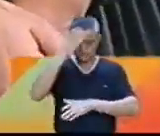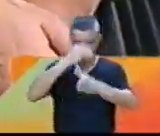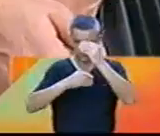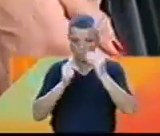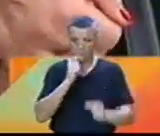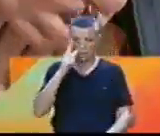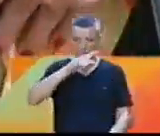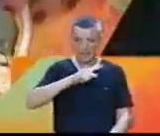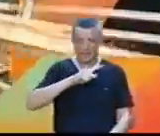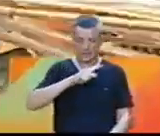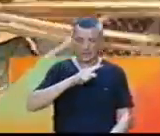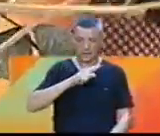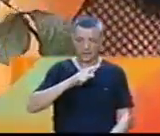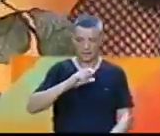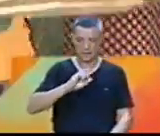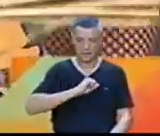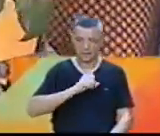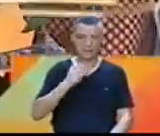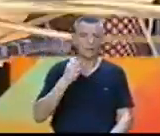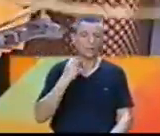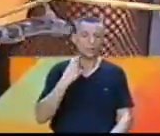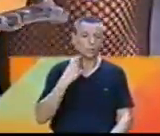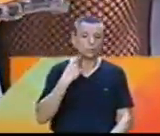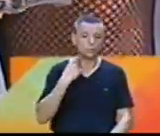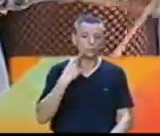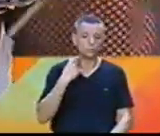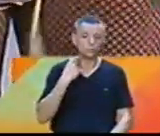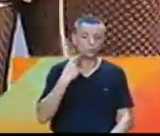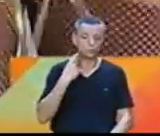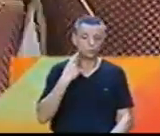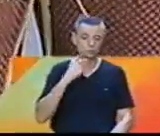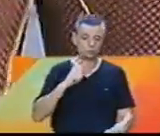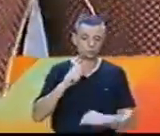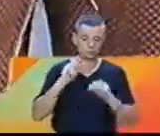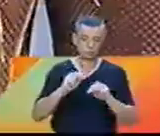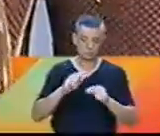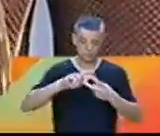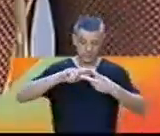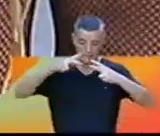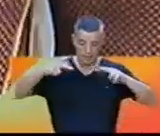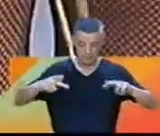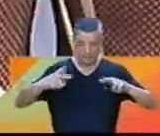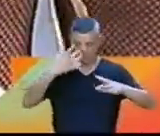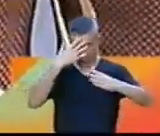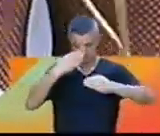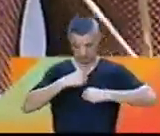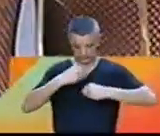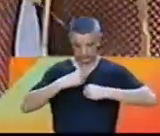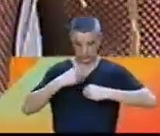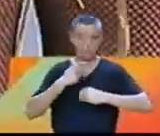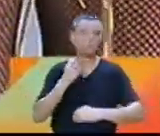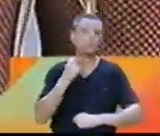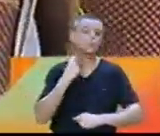quem? Foi uns cursos que deram em na Câmara. Em Vilar Seco, da Câmara. Sim, sim.